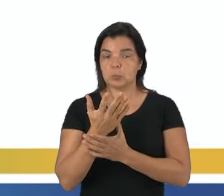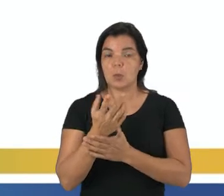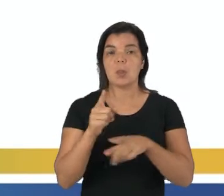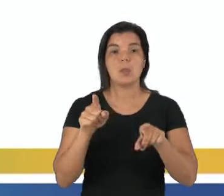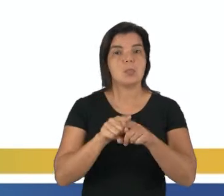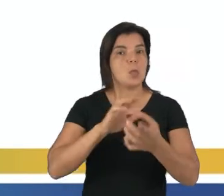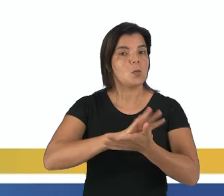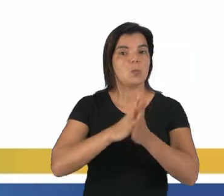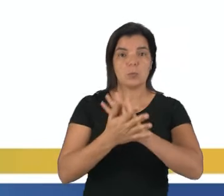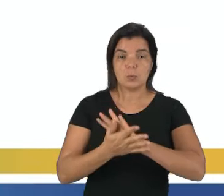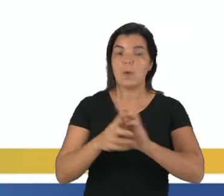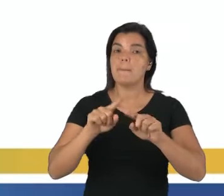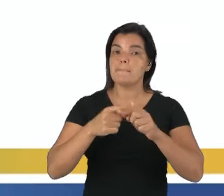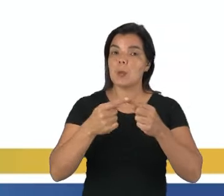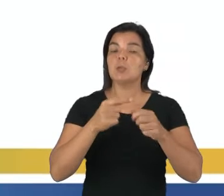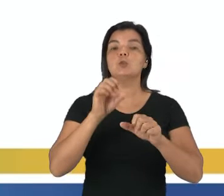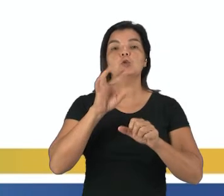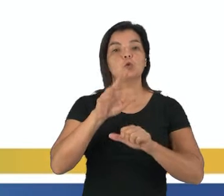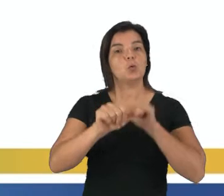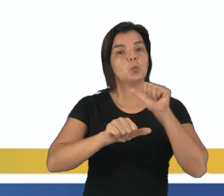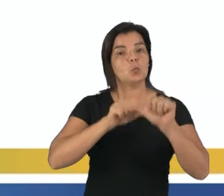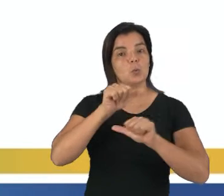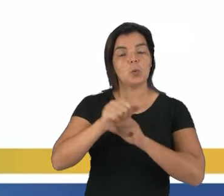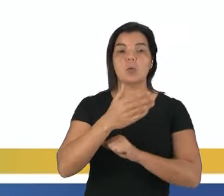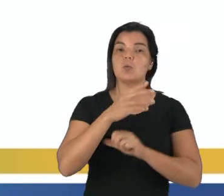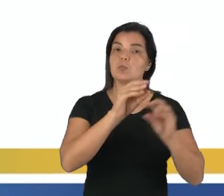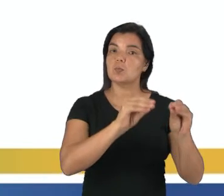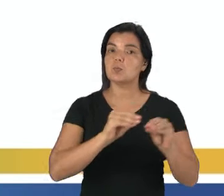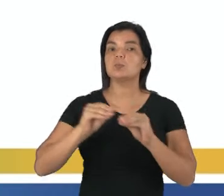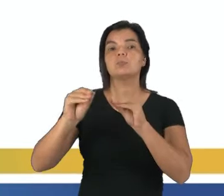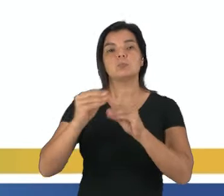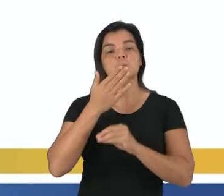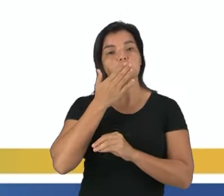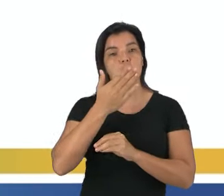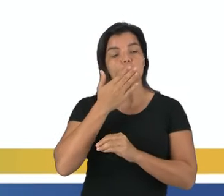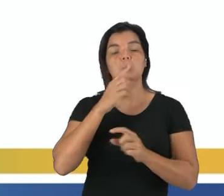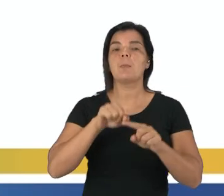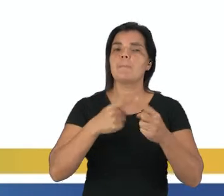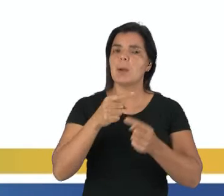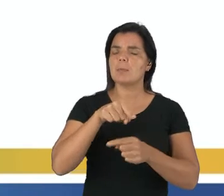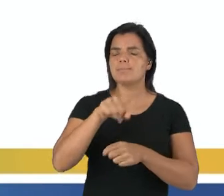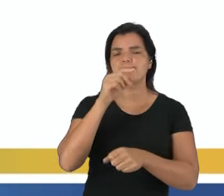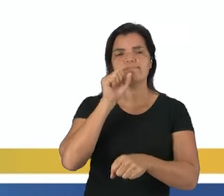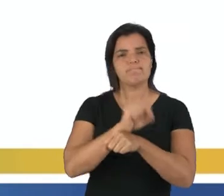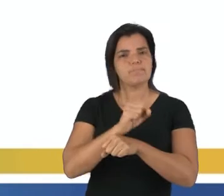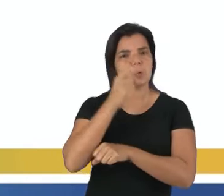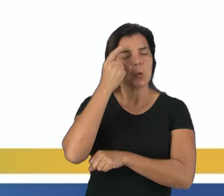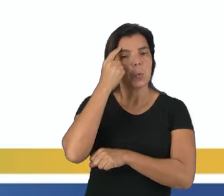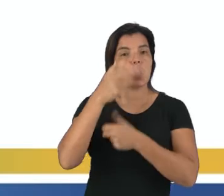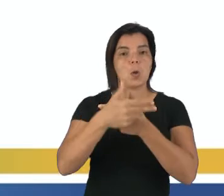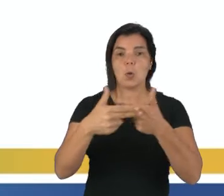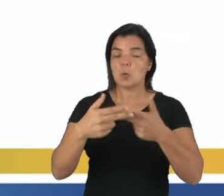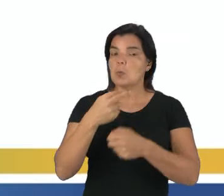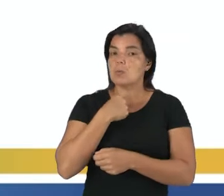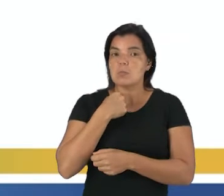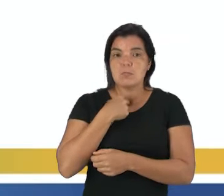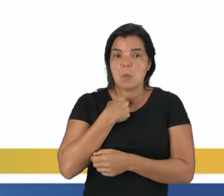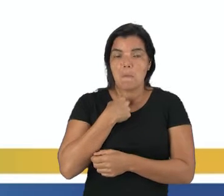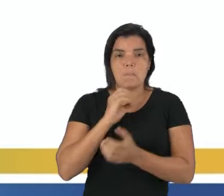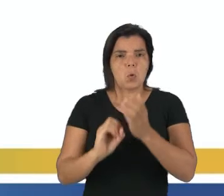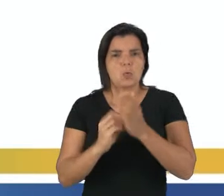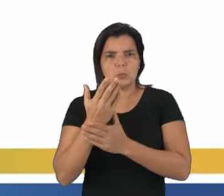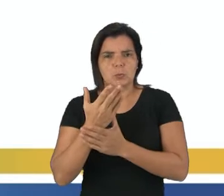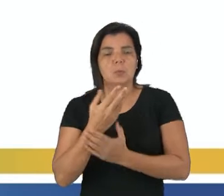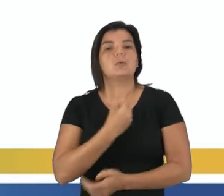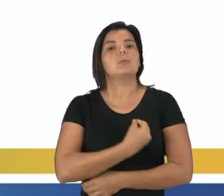e nem destruída. Nós só transformamos de um tipo para o outro. Só que quando você para pensar que uma coisa que não pode ser